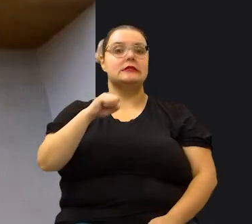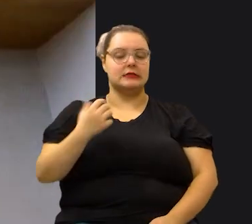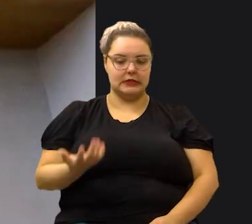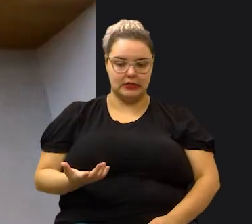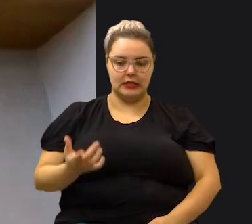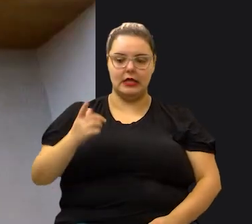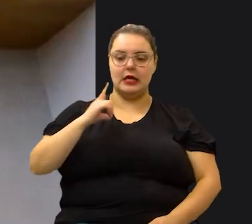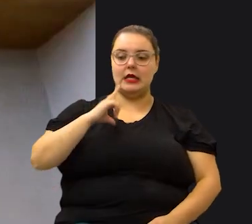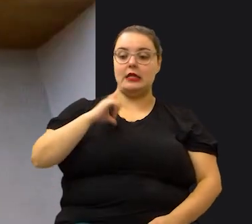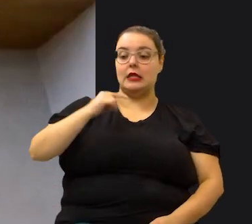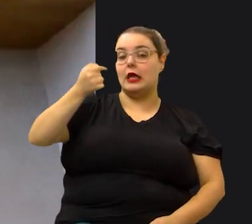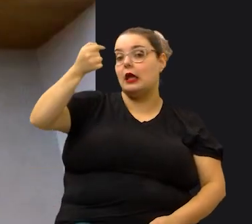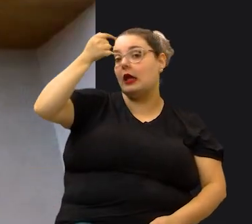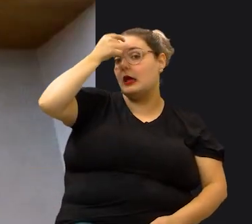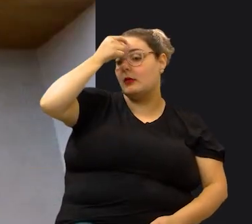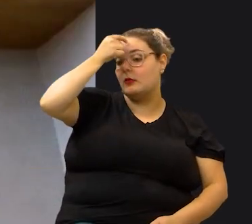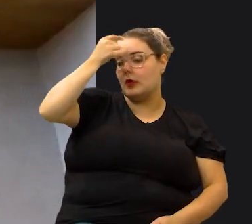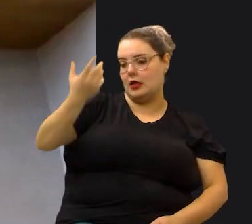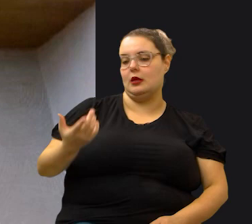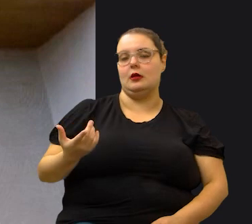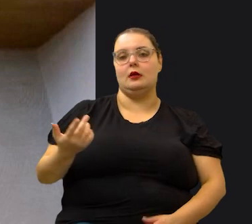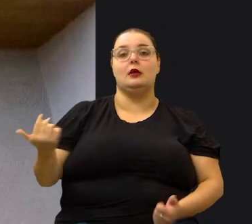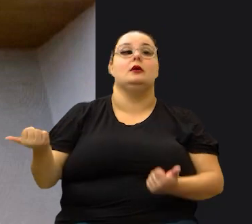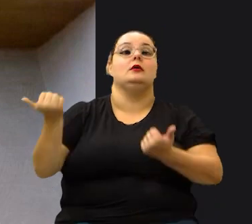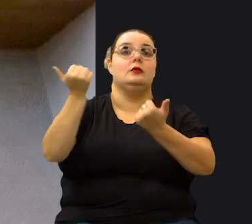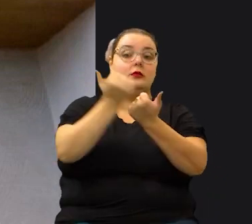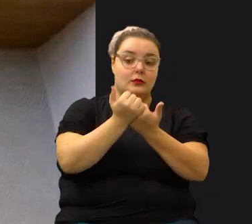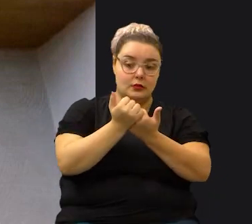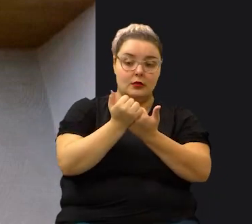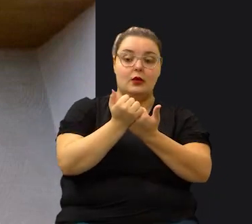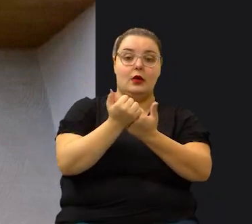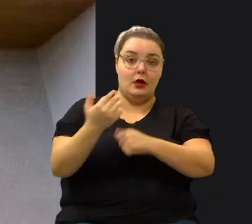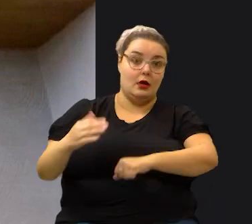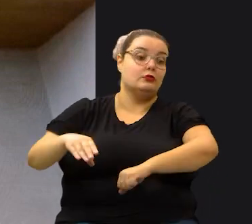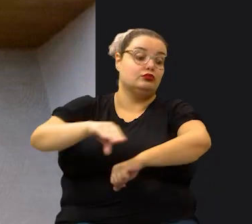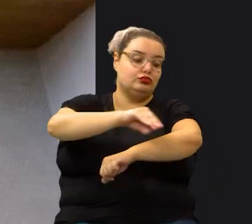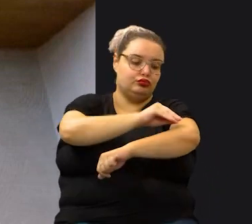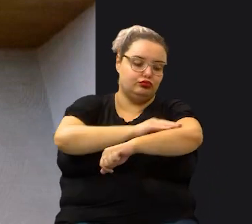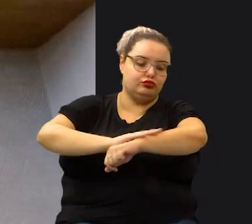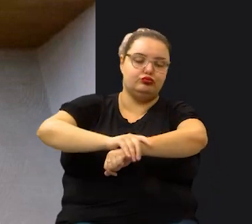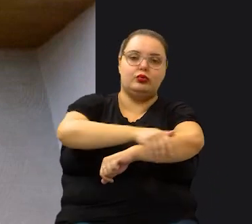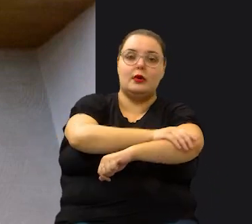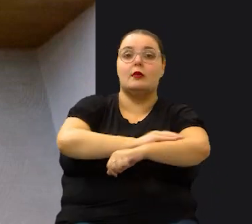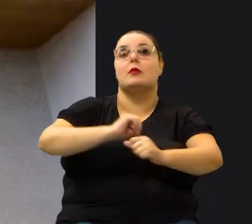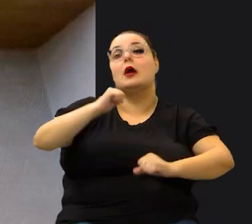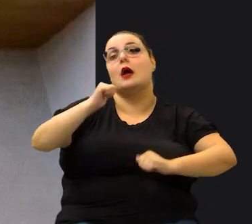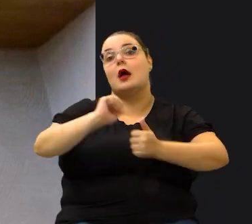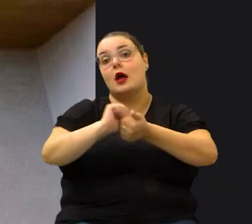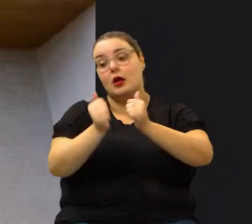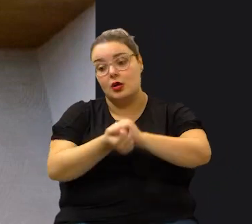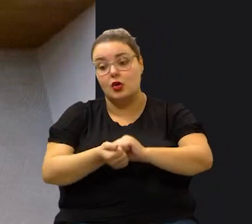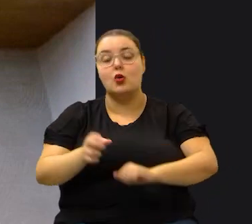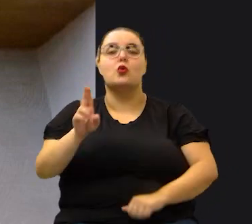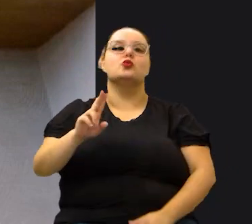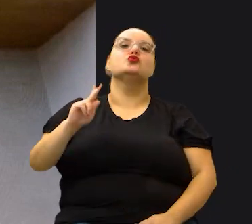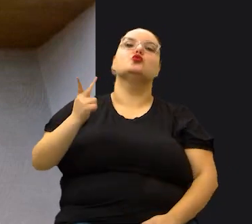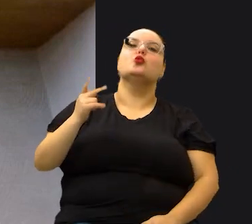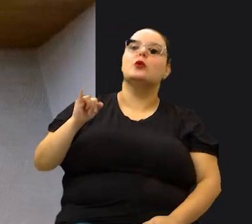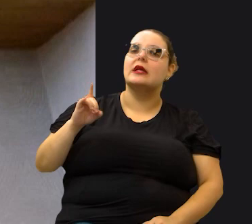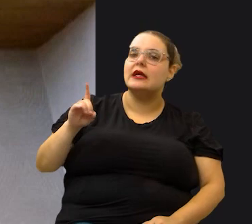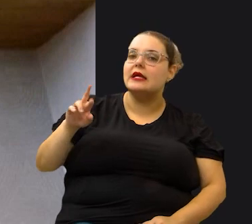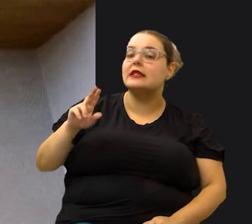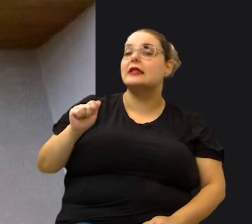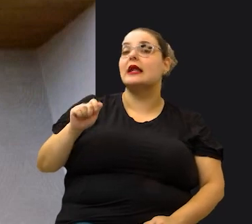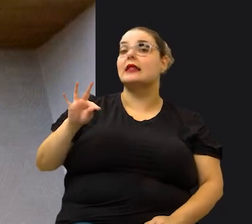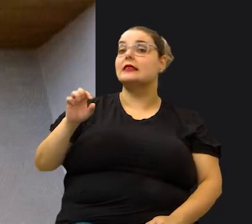Sim, a gente tem que ter em mente que a gente precisa de repor esse manto lipídico. Muitas vezes, para reajustar isso, a gente usa o hidratante,